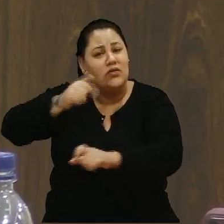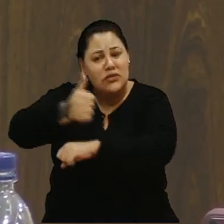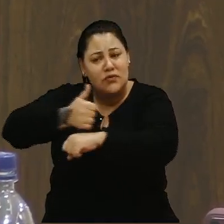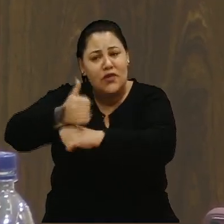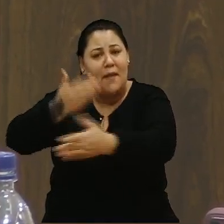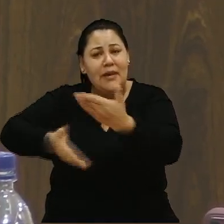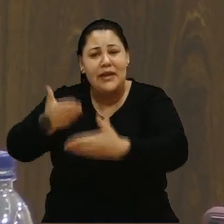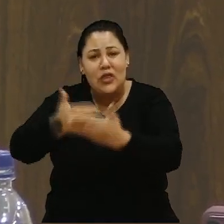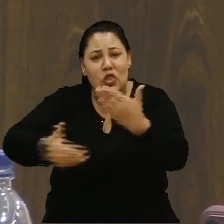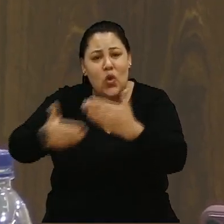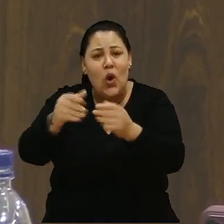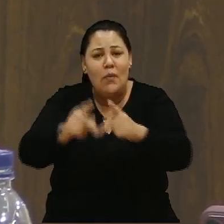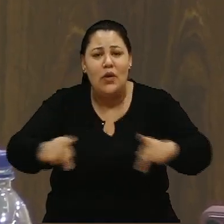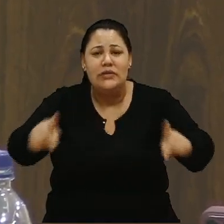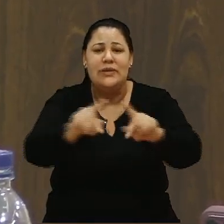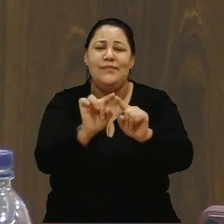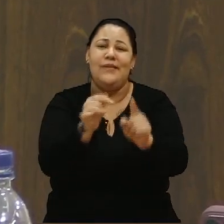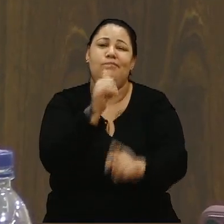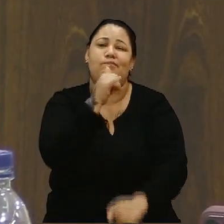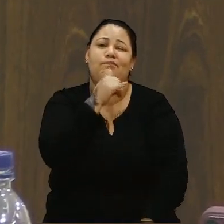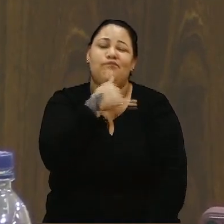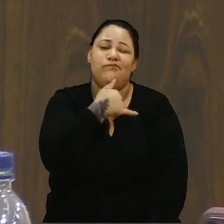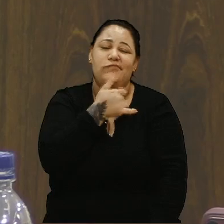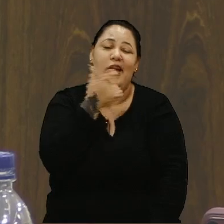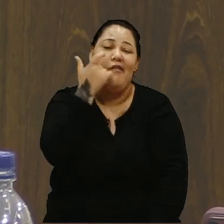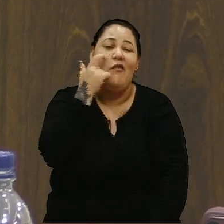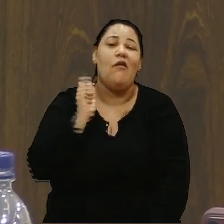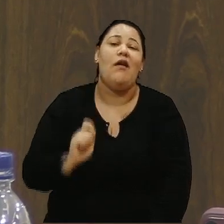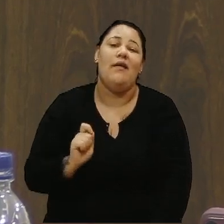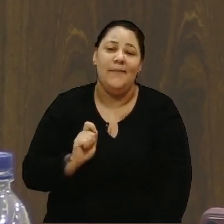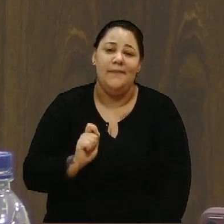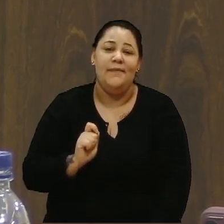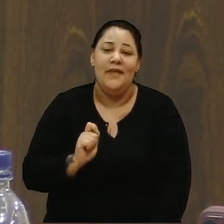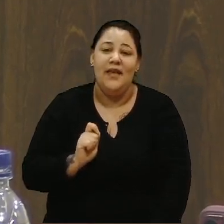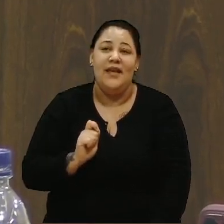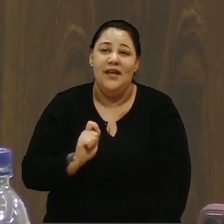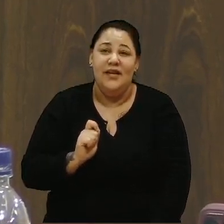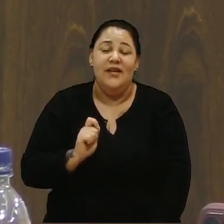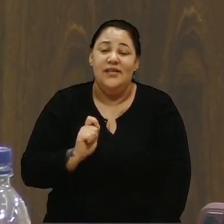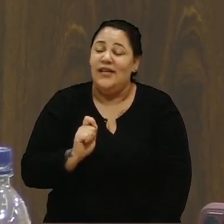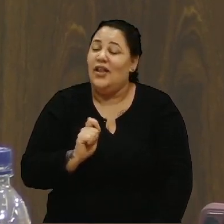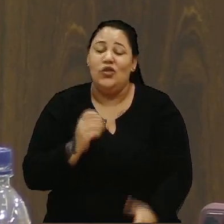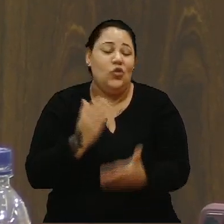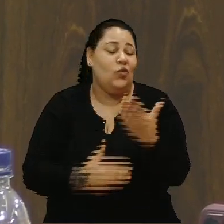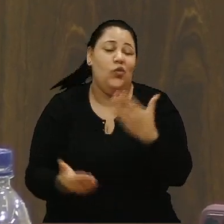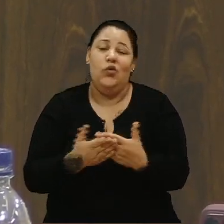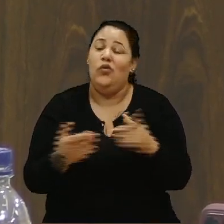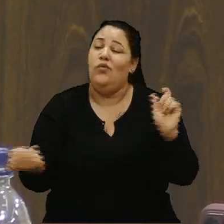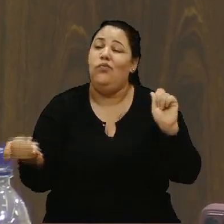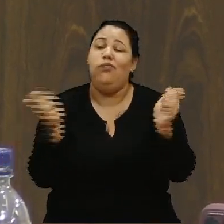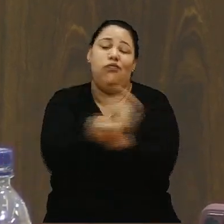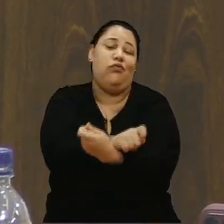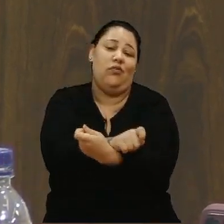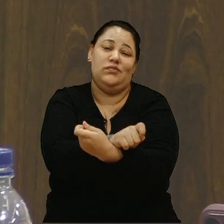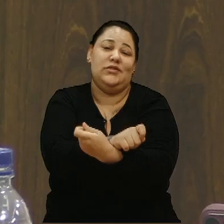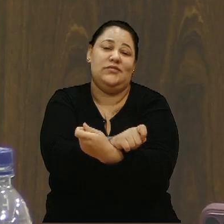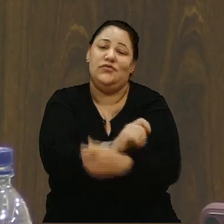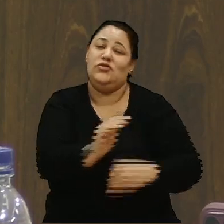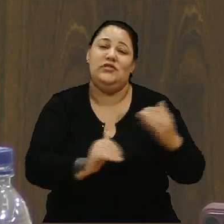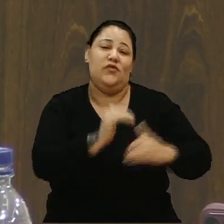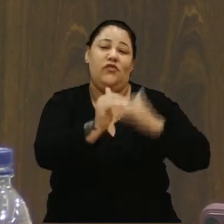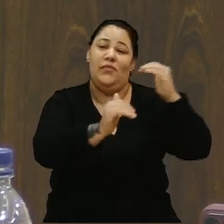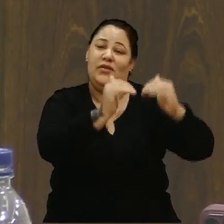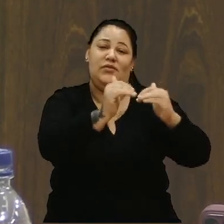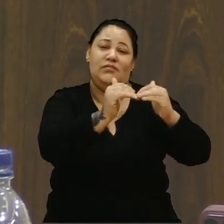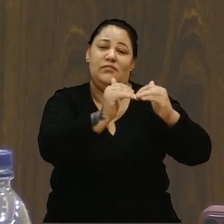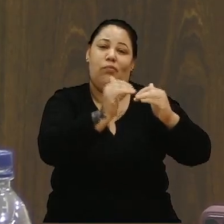população. E, infelizmente, o que a gente vê é caminhar na contramão desses avanços. E aqui é muito além de